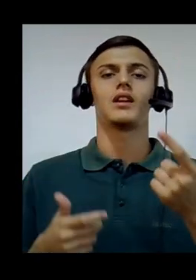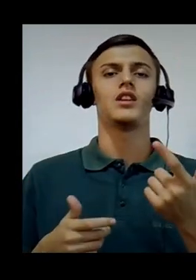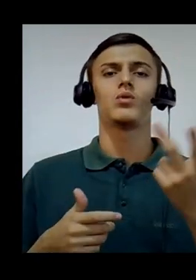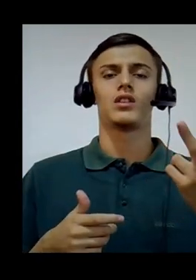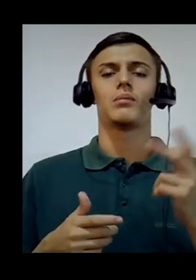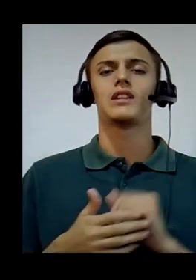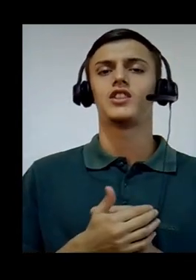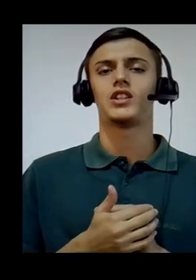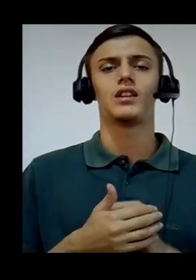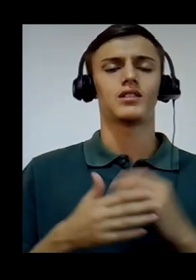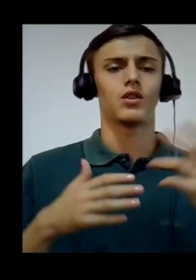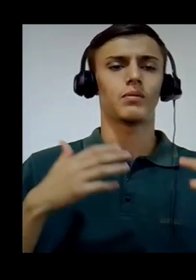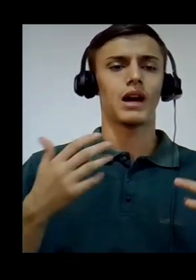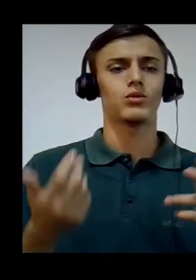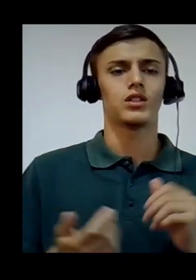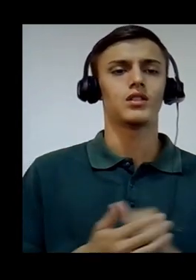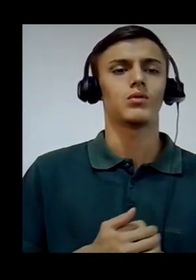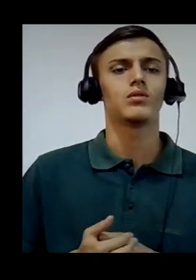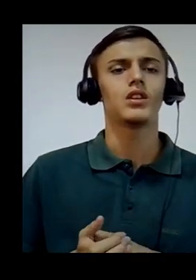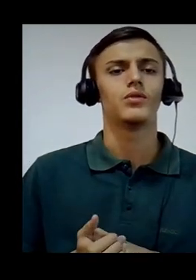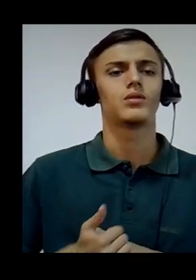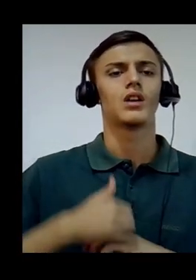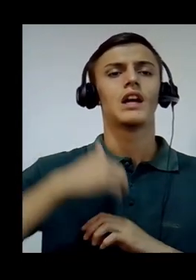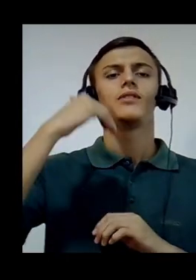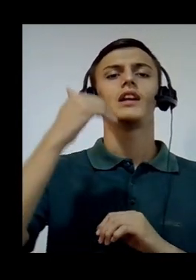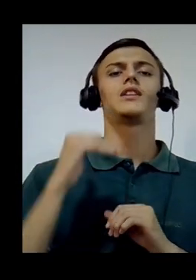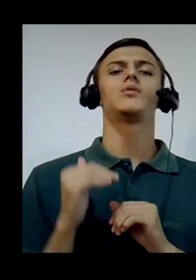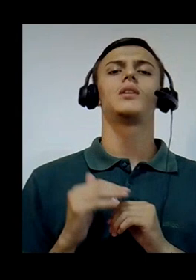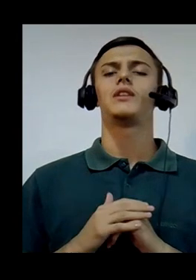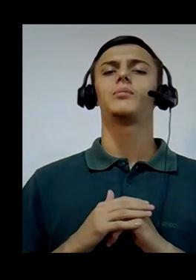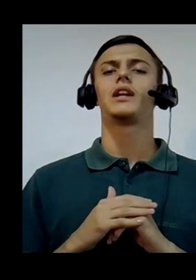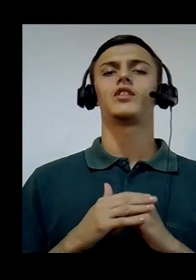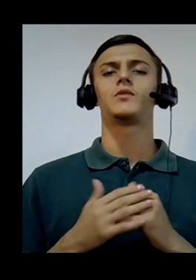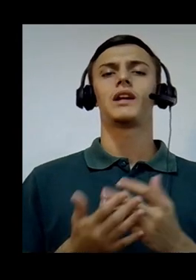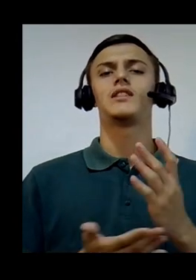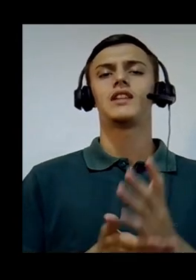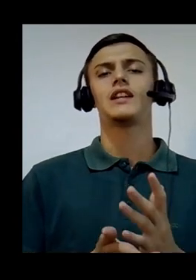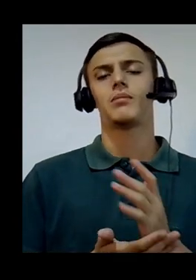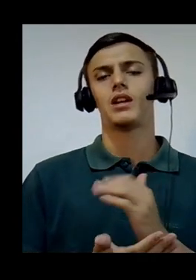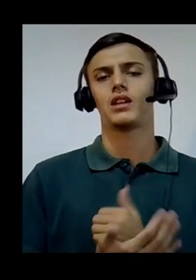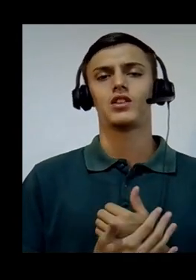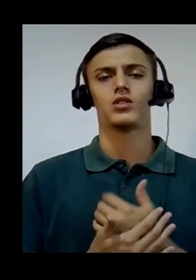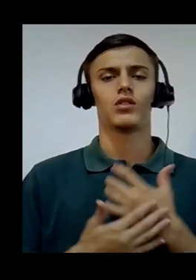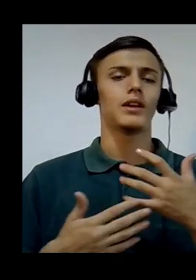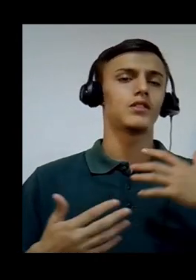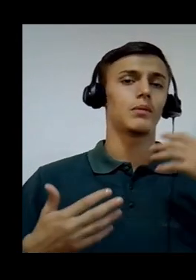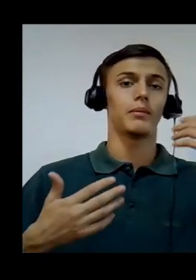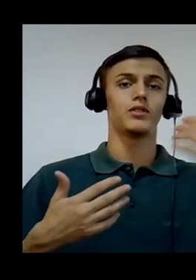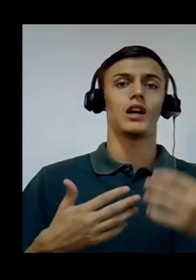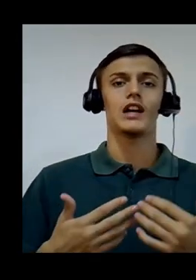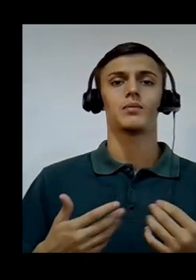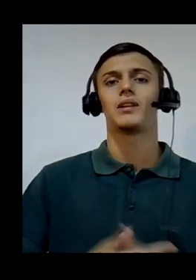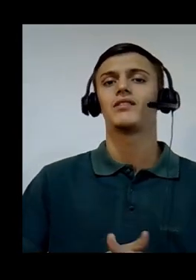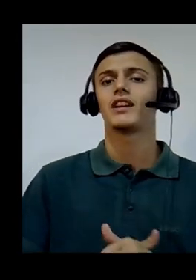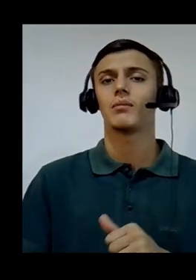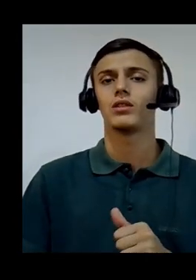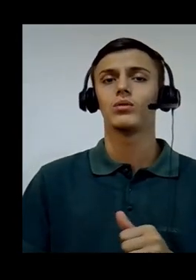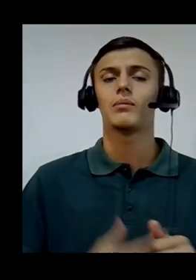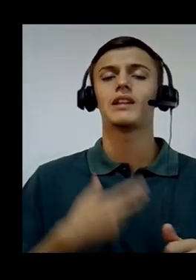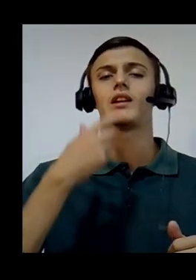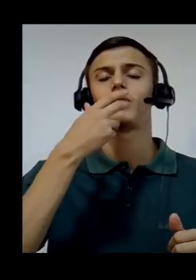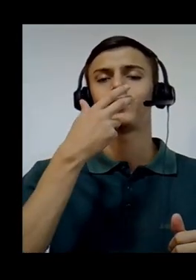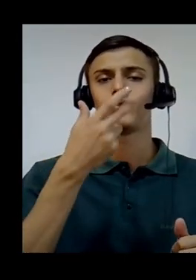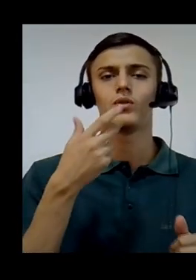solda, maçarico, também as lixadeiras, né, o que mais utilizam aí no serviço. Tem que ter os EPIs obrigatórios para realizar trabalho quente. Normalmente os equipamentos de raspa para